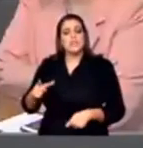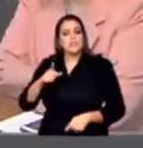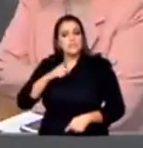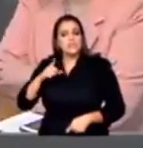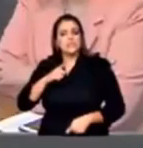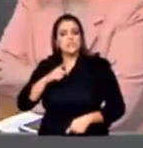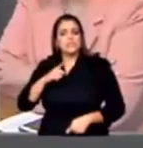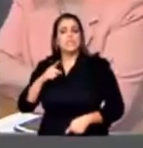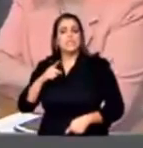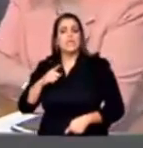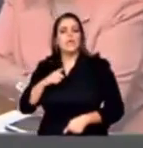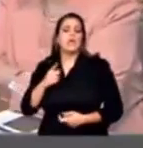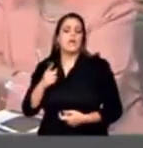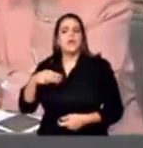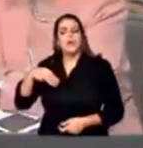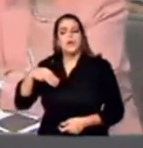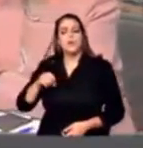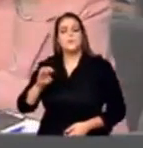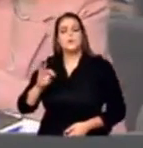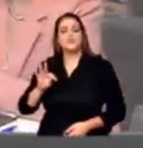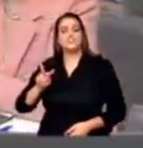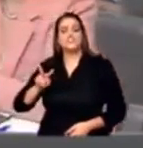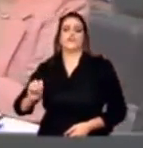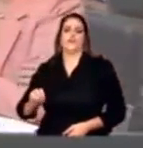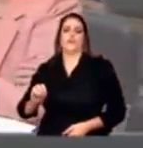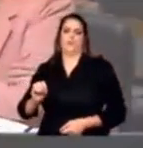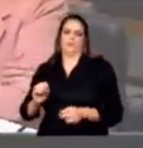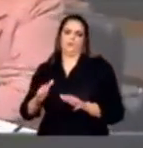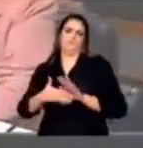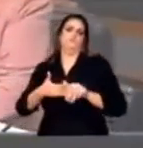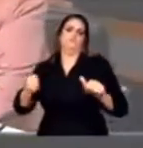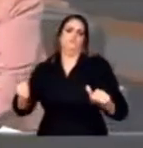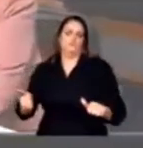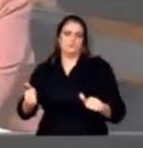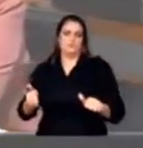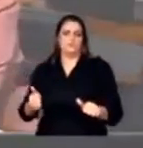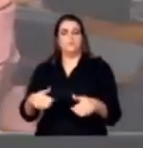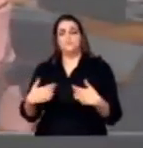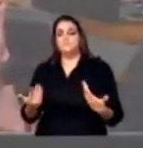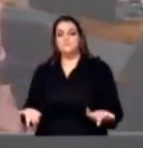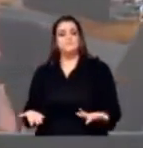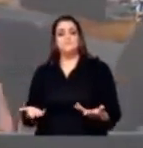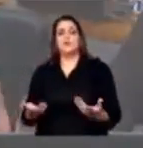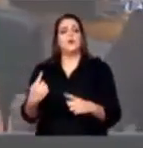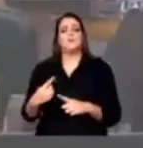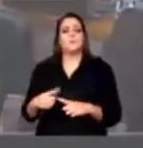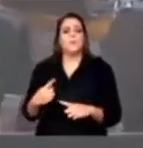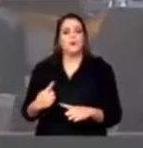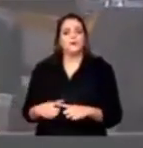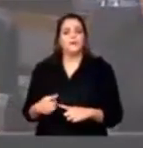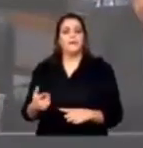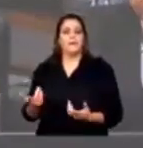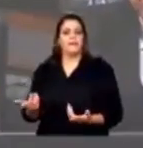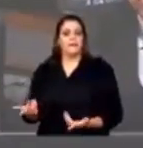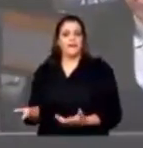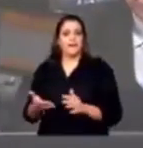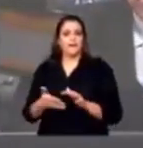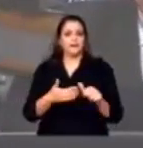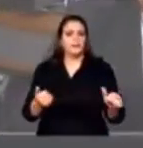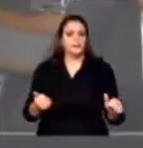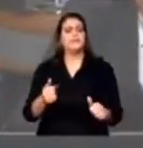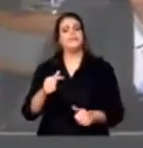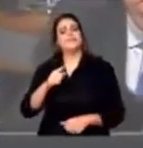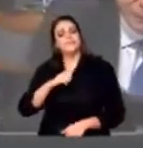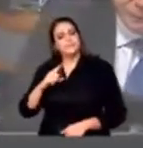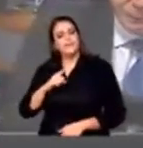me permito repetir, que o sentido de justa causa é exatamente a existência plausível de elementos típicos,